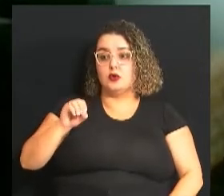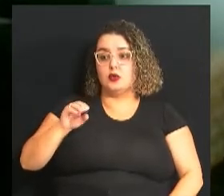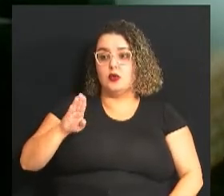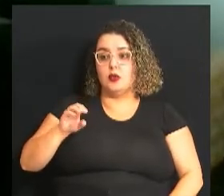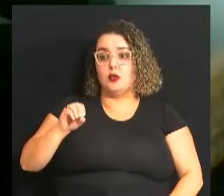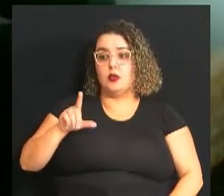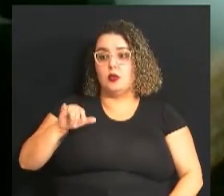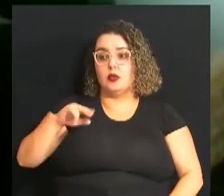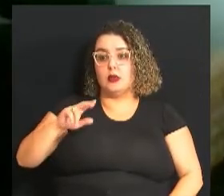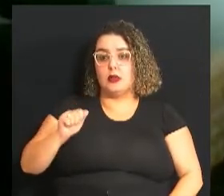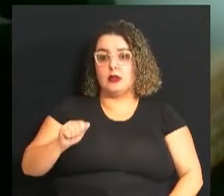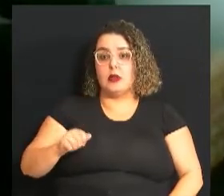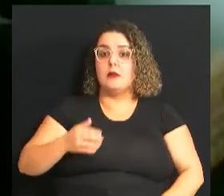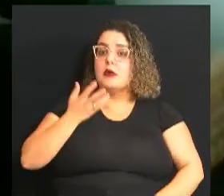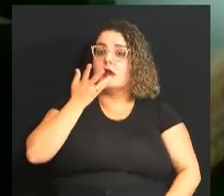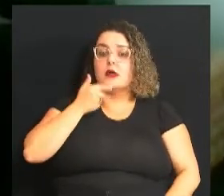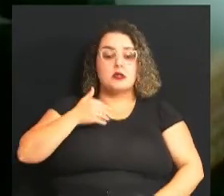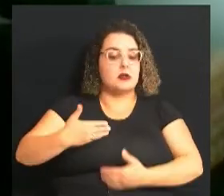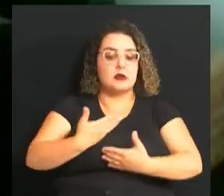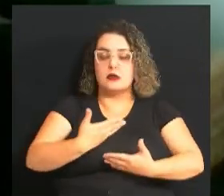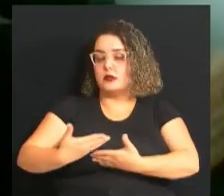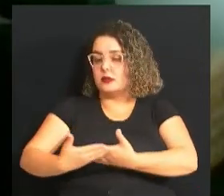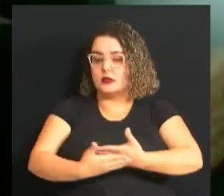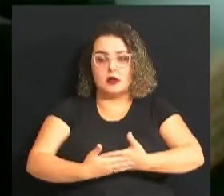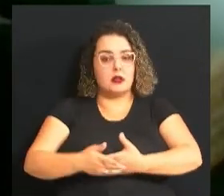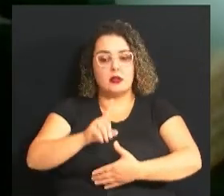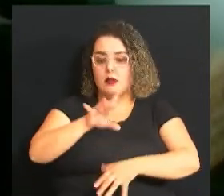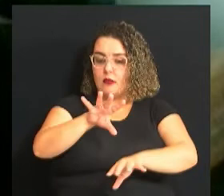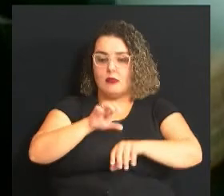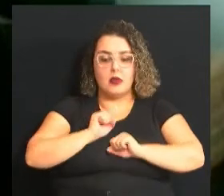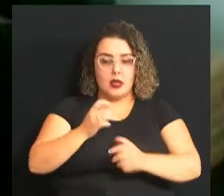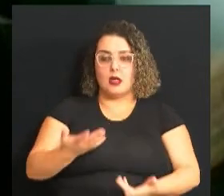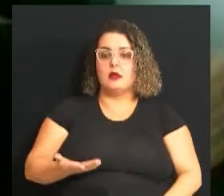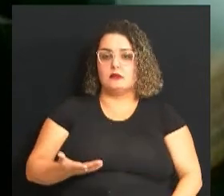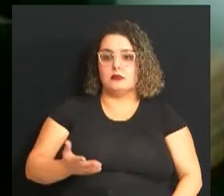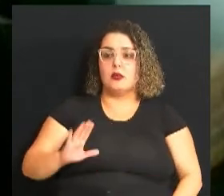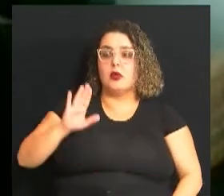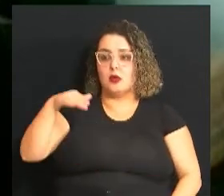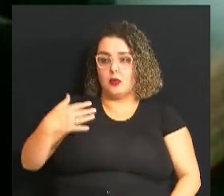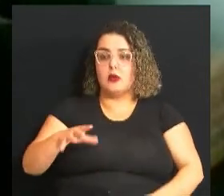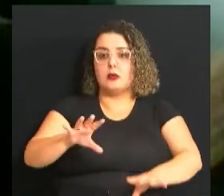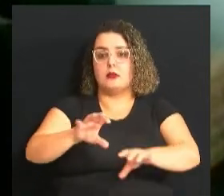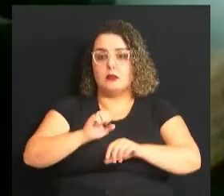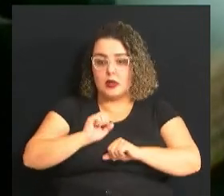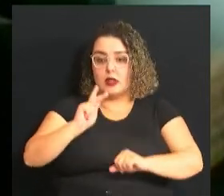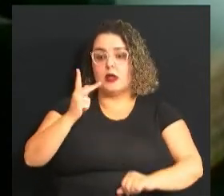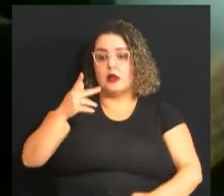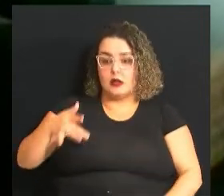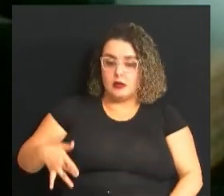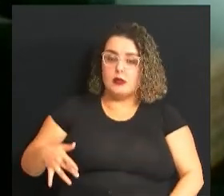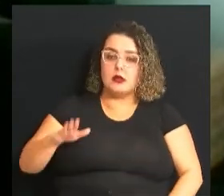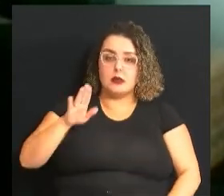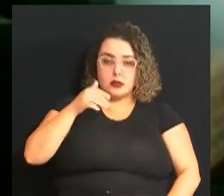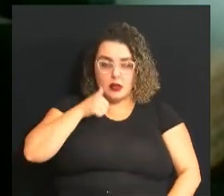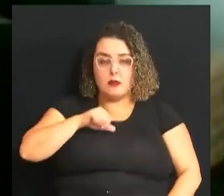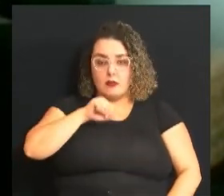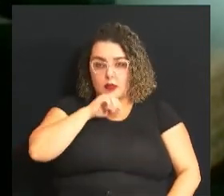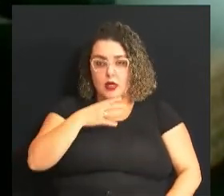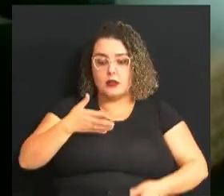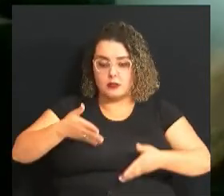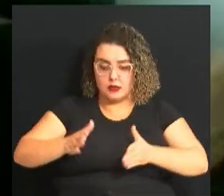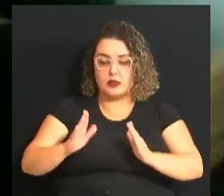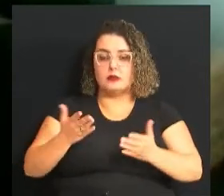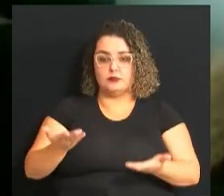criança adquira a infecção. O recém-nascido, quando pega a hepatite B da mãe, né, ao nascimento, ele